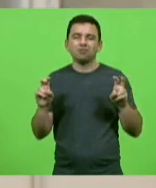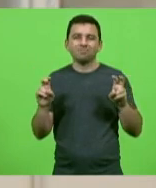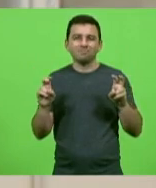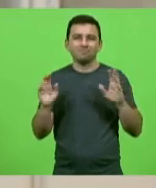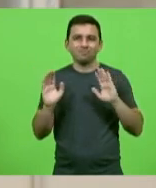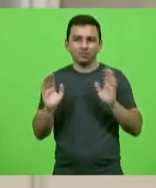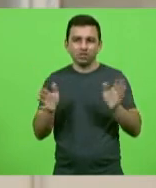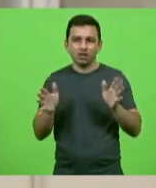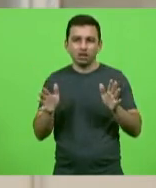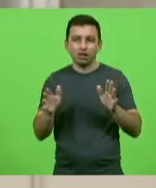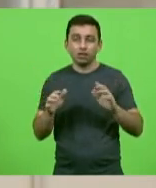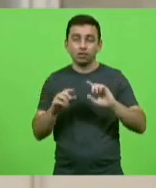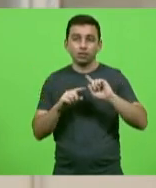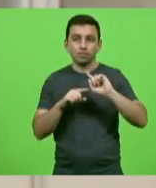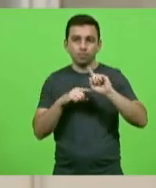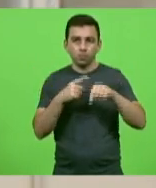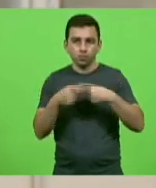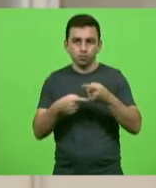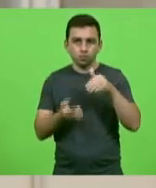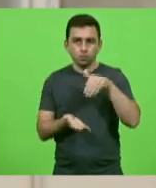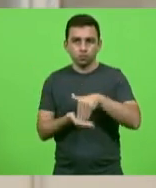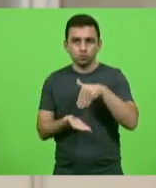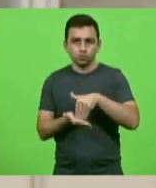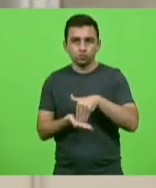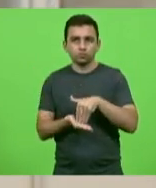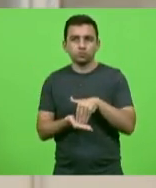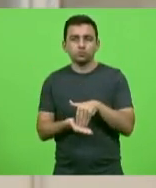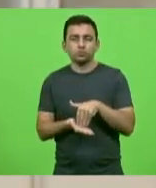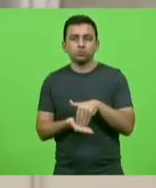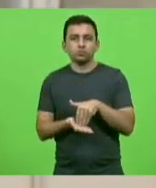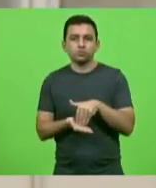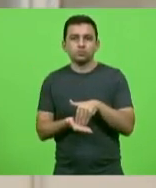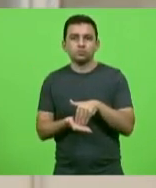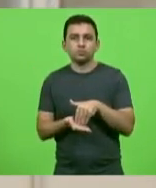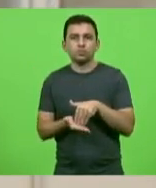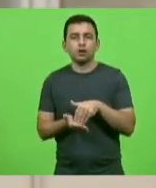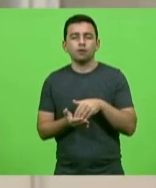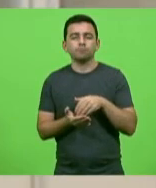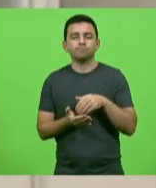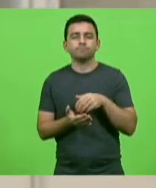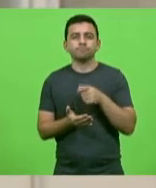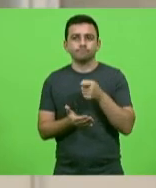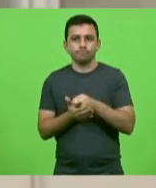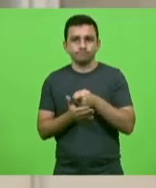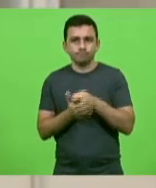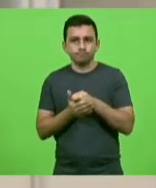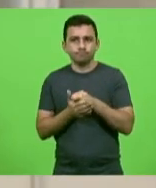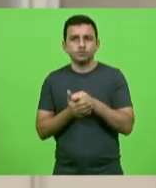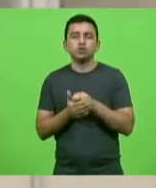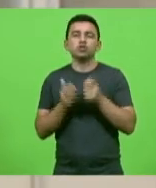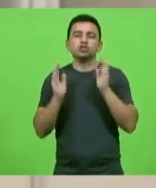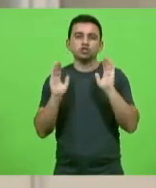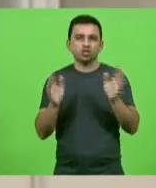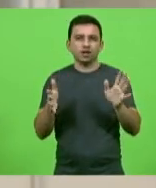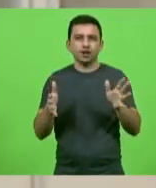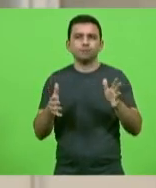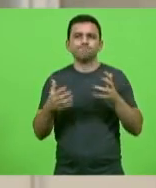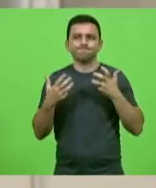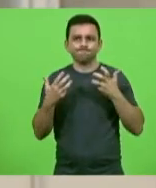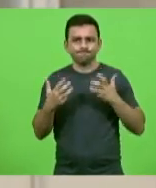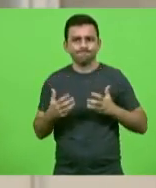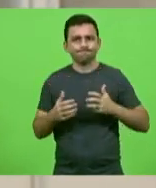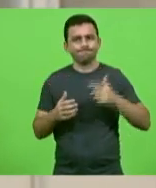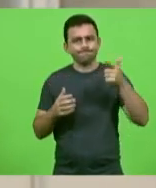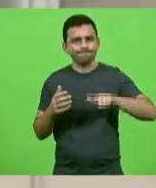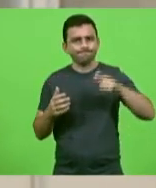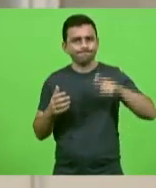desse tópico como do tópico seguinte da última imputação já foi exaustivamente